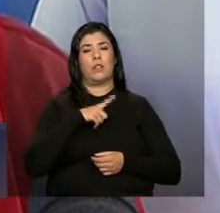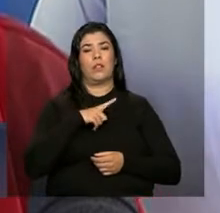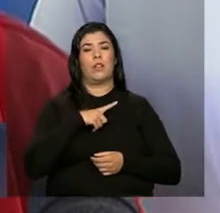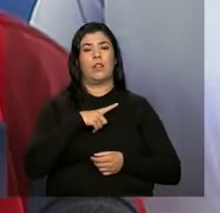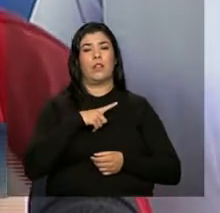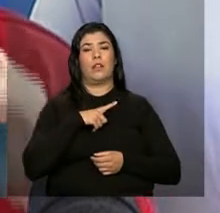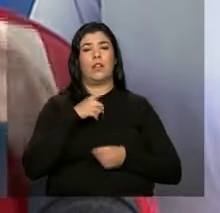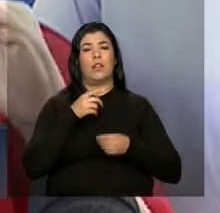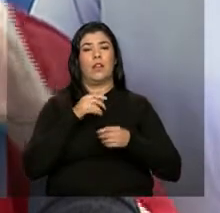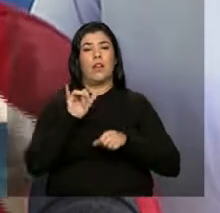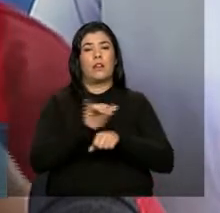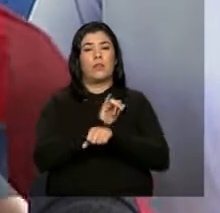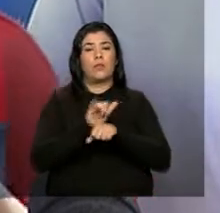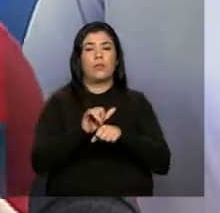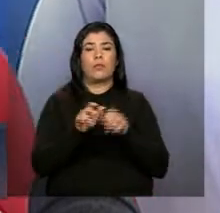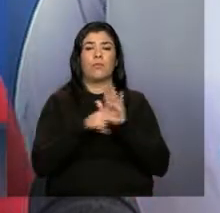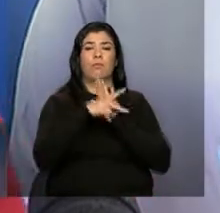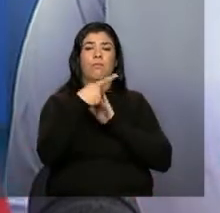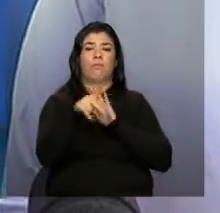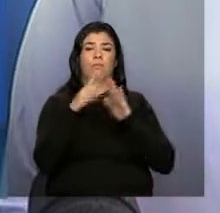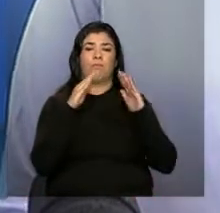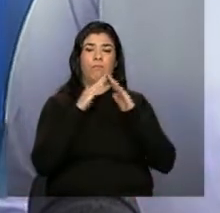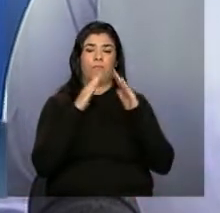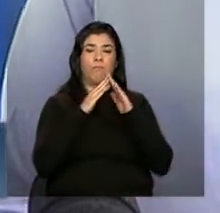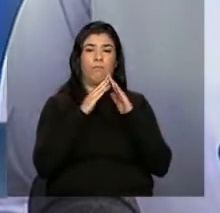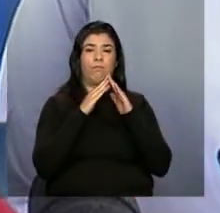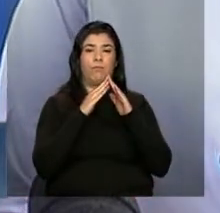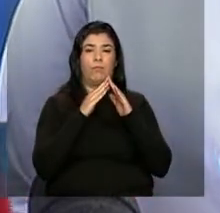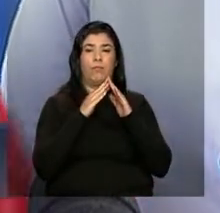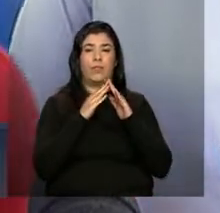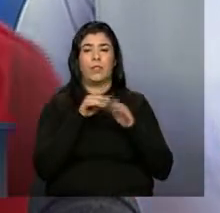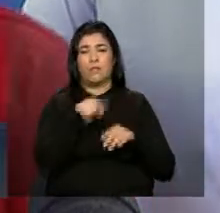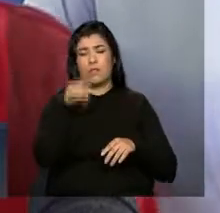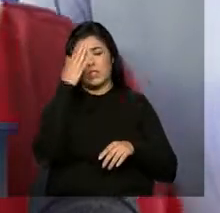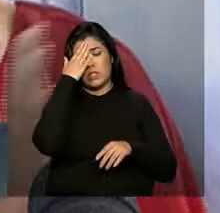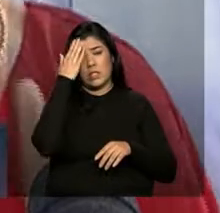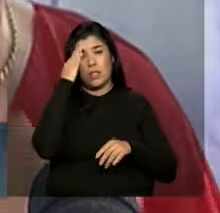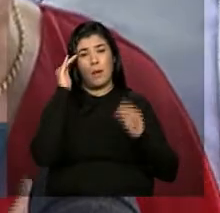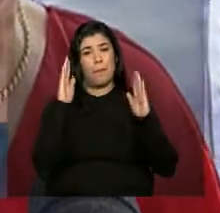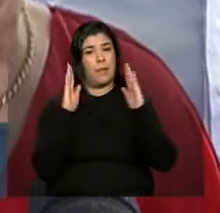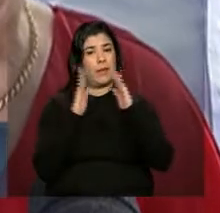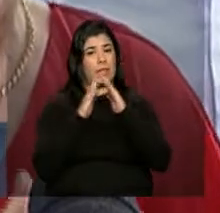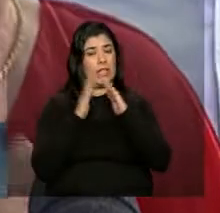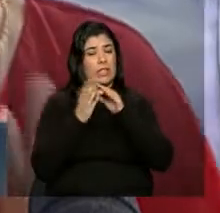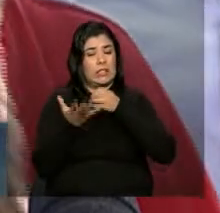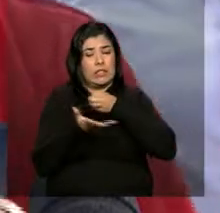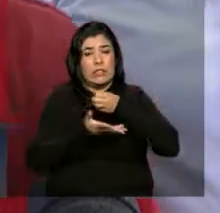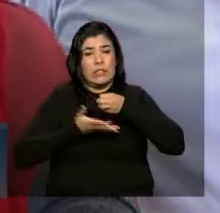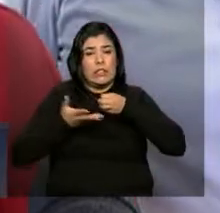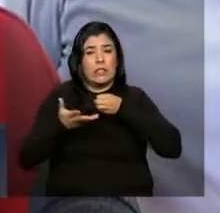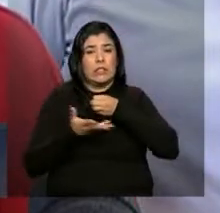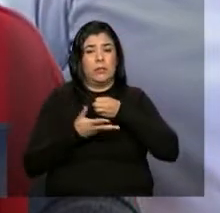casa é um dos tijolos fundamentais sobre os quais você constrói